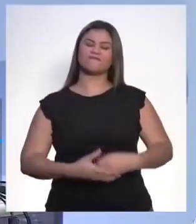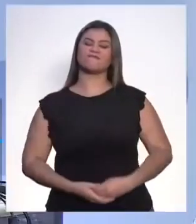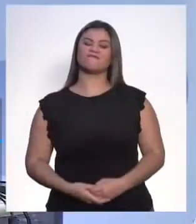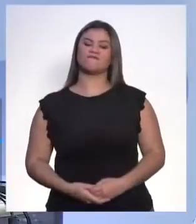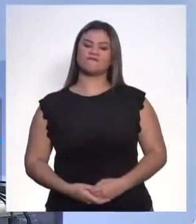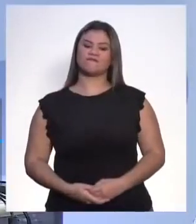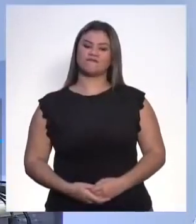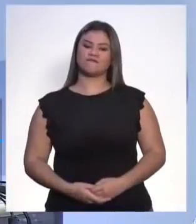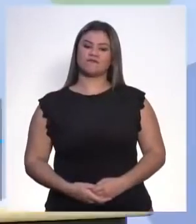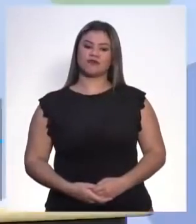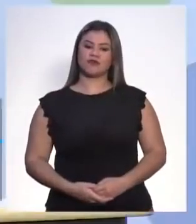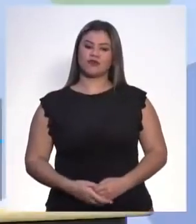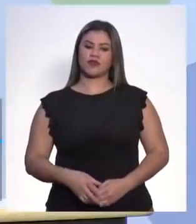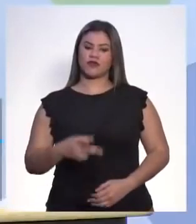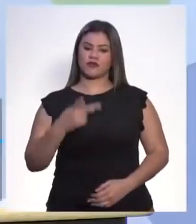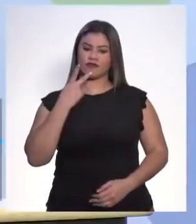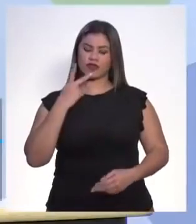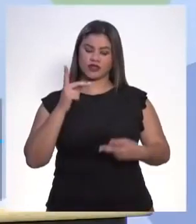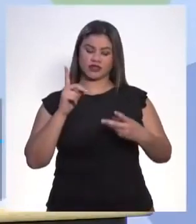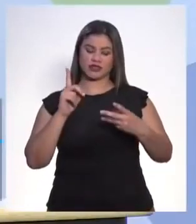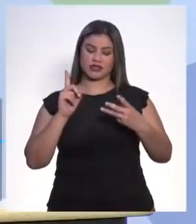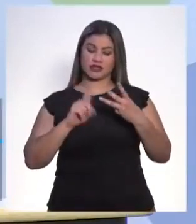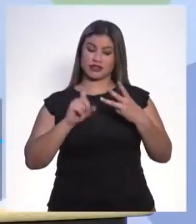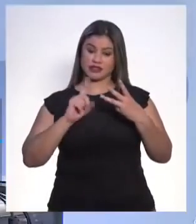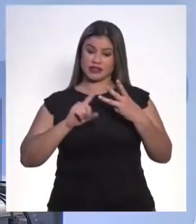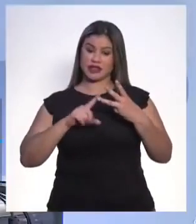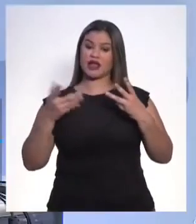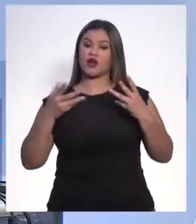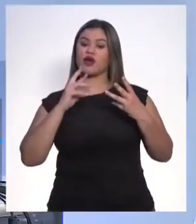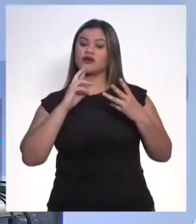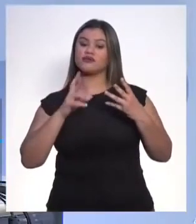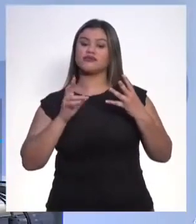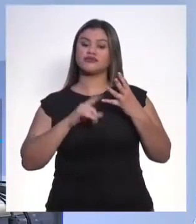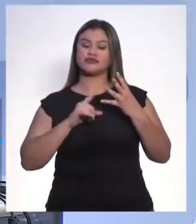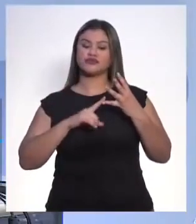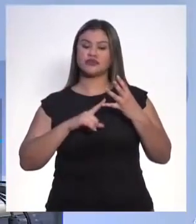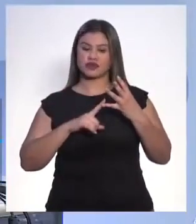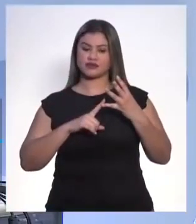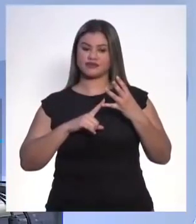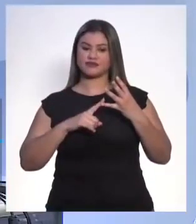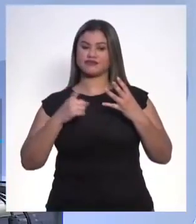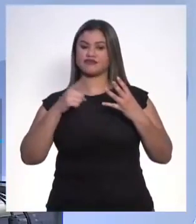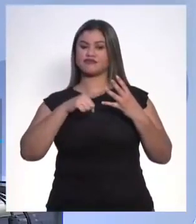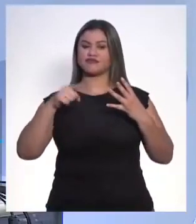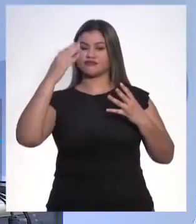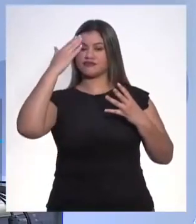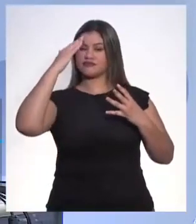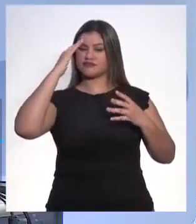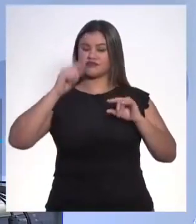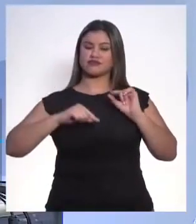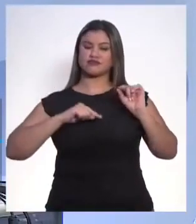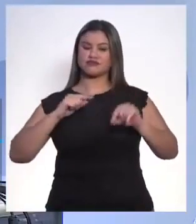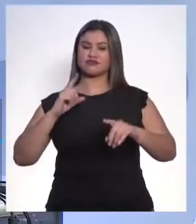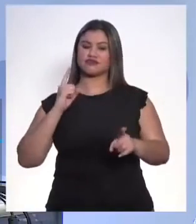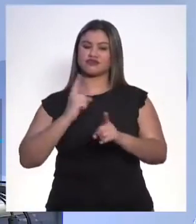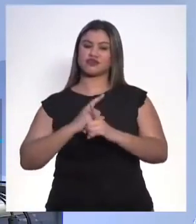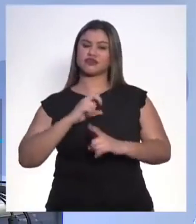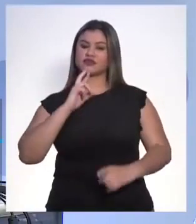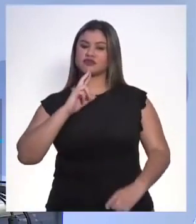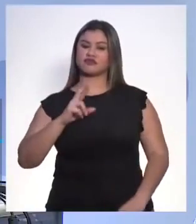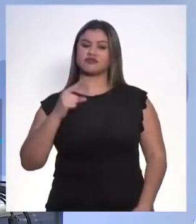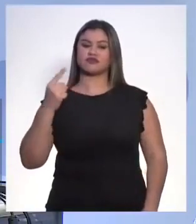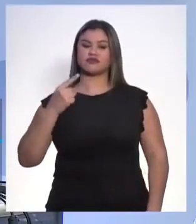Isso eu falei da questão 3, hein? Vamos lá, a 4. O que eles conseguiram entender? Eu só achei uma